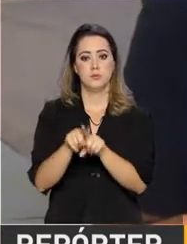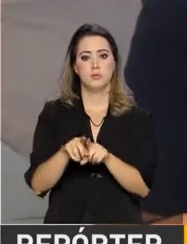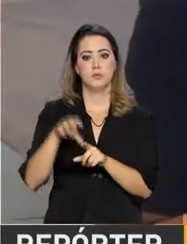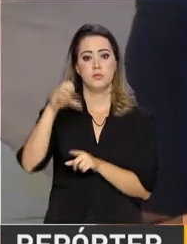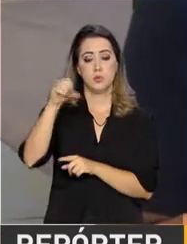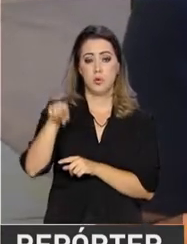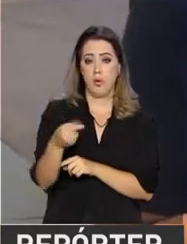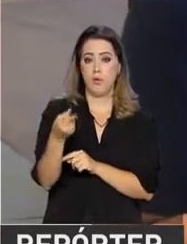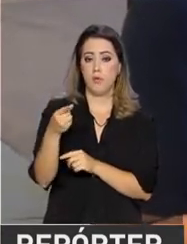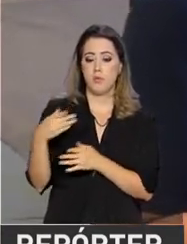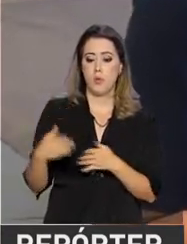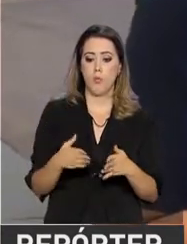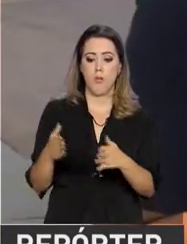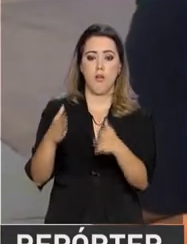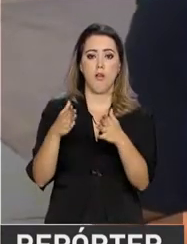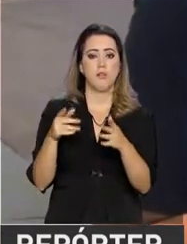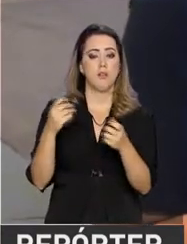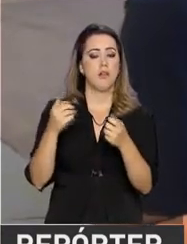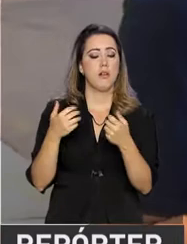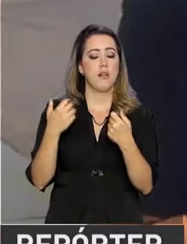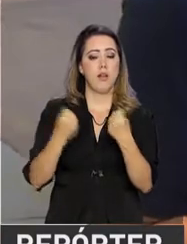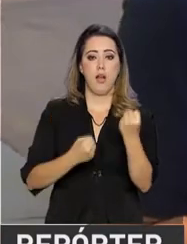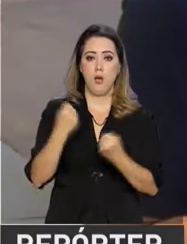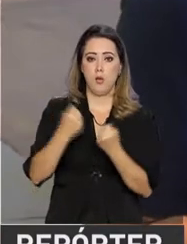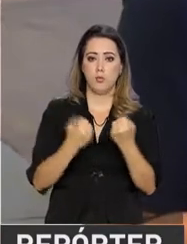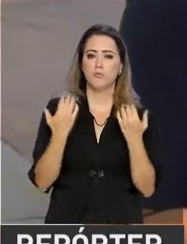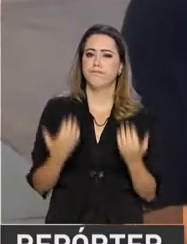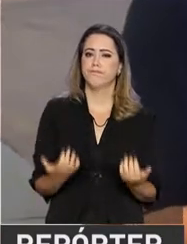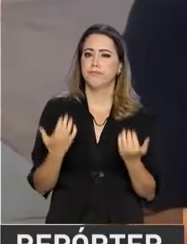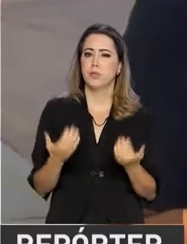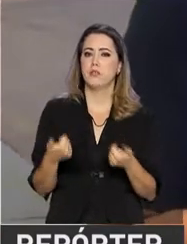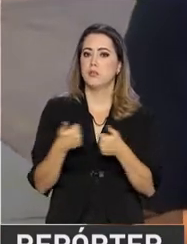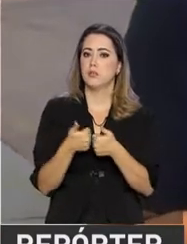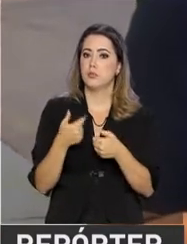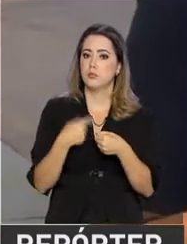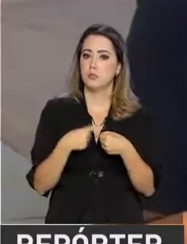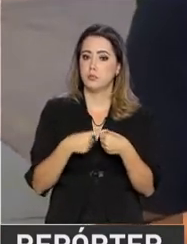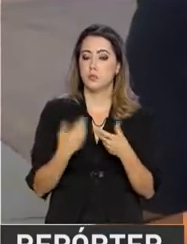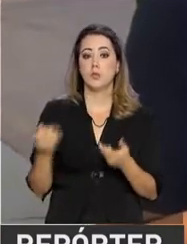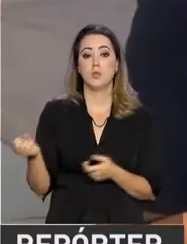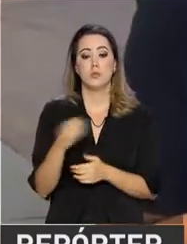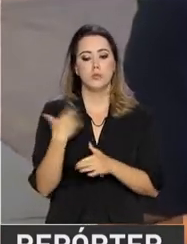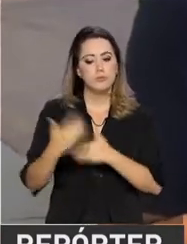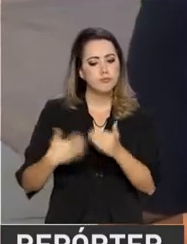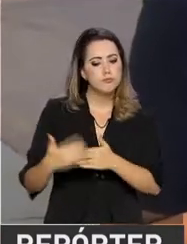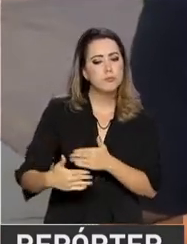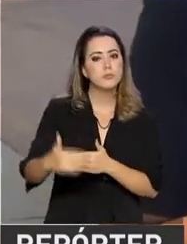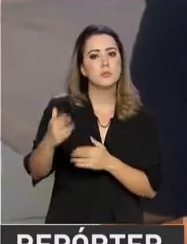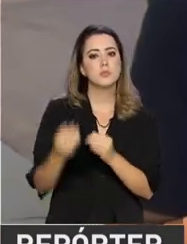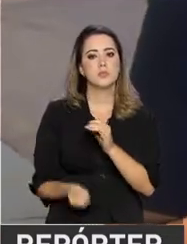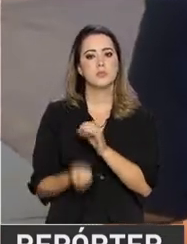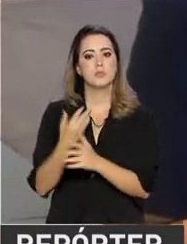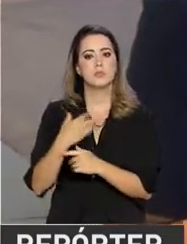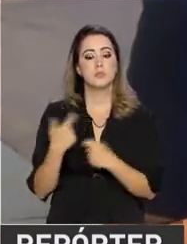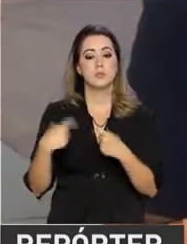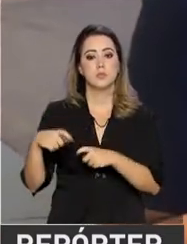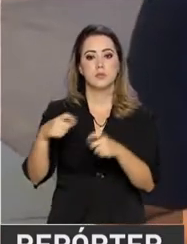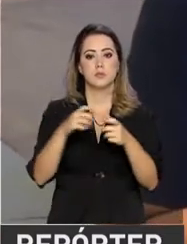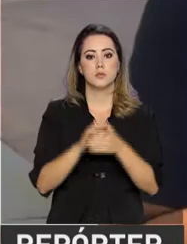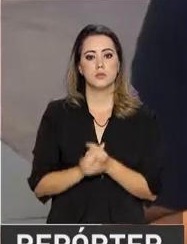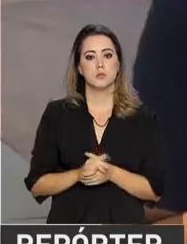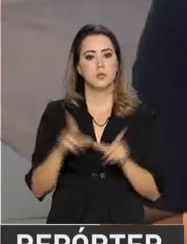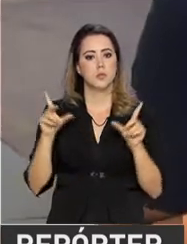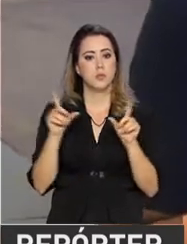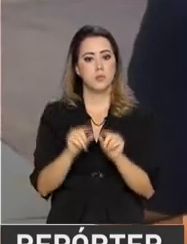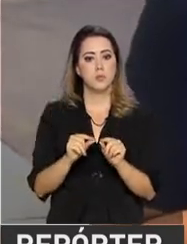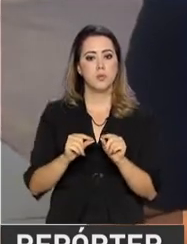9 mil veículos pesados do centro de Volta Redonda. Um novo corredor de desenvolvimento será criado para a região.